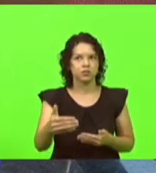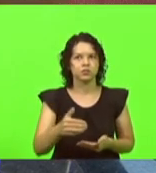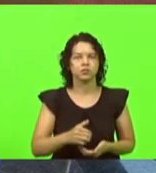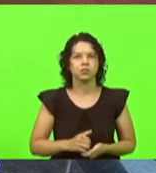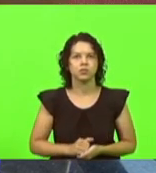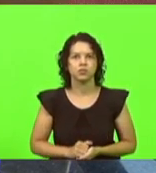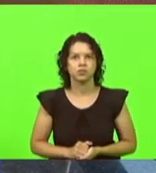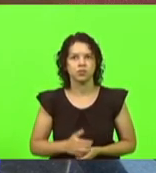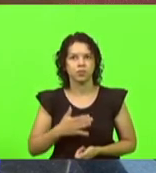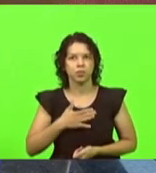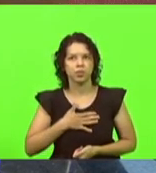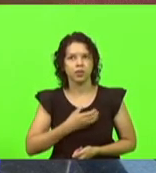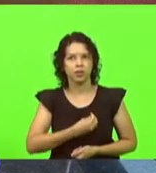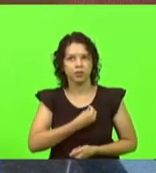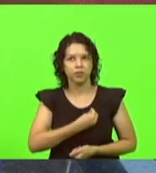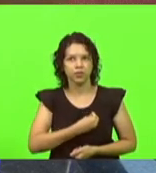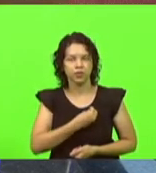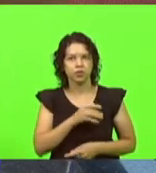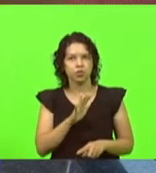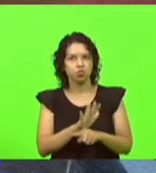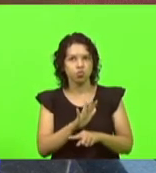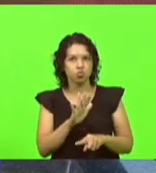a minha vida de ajuda à família,